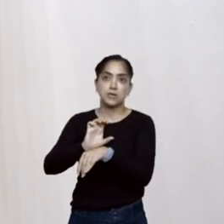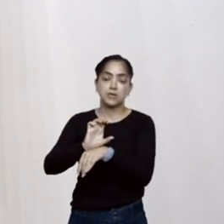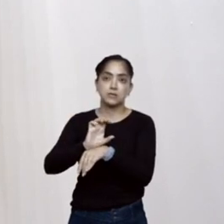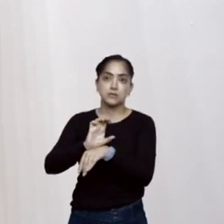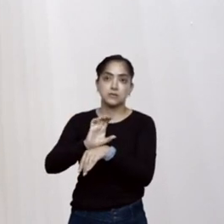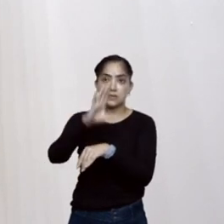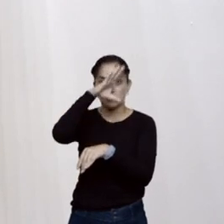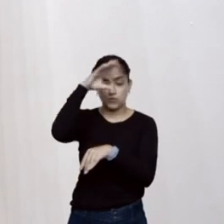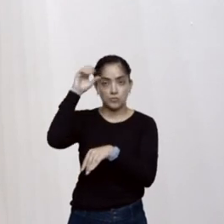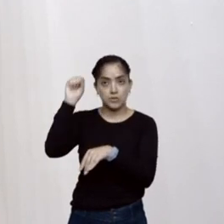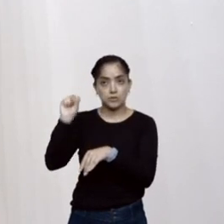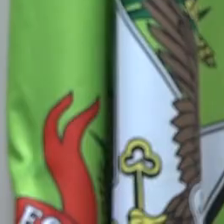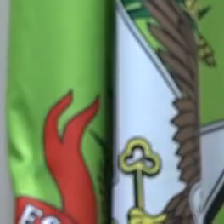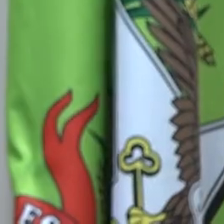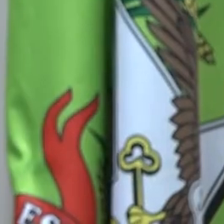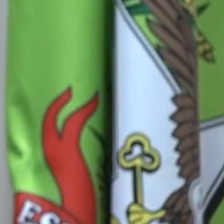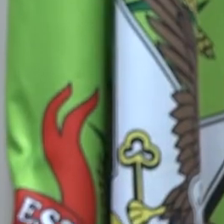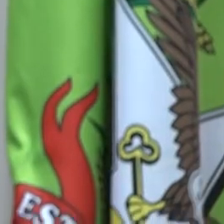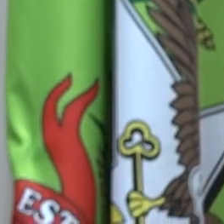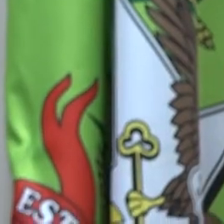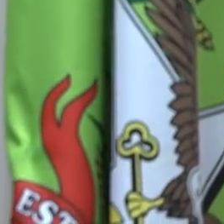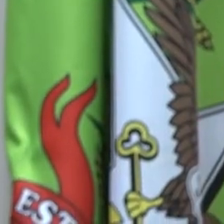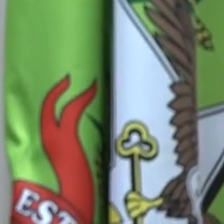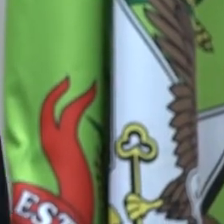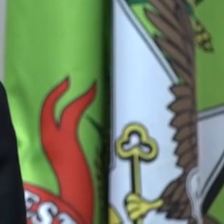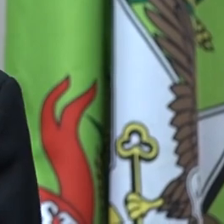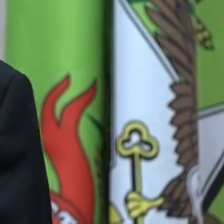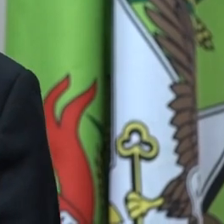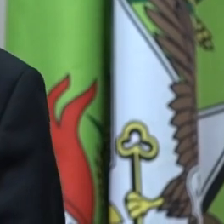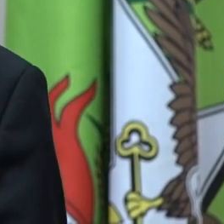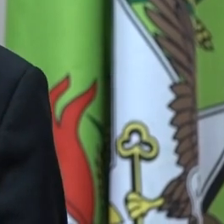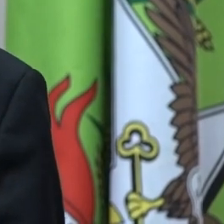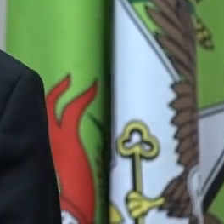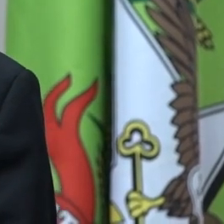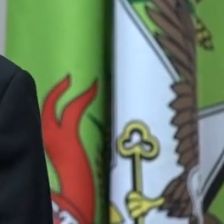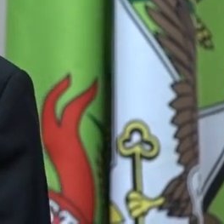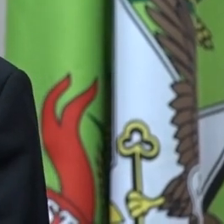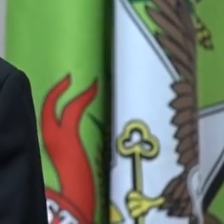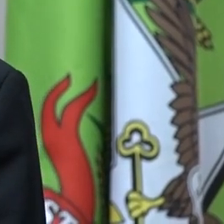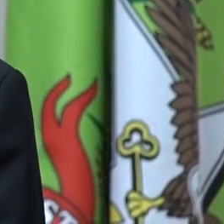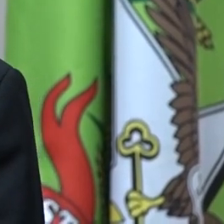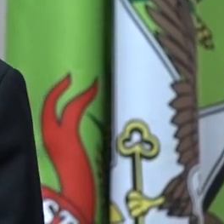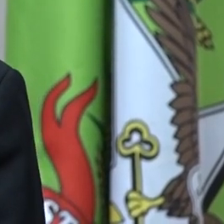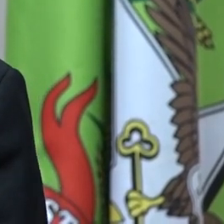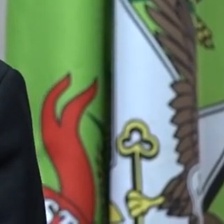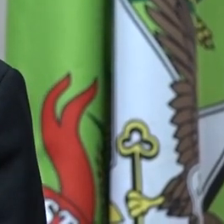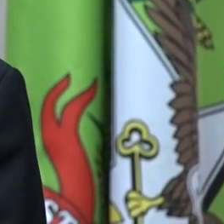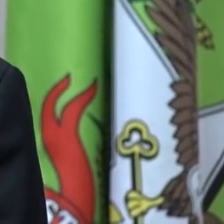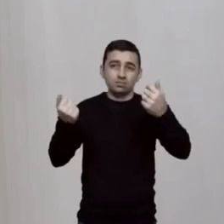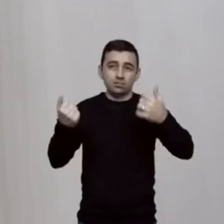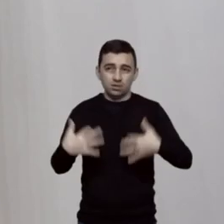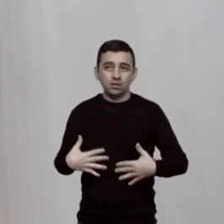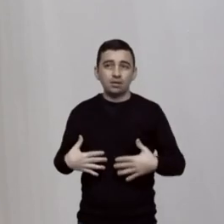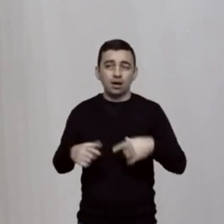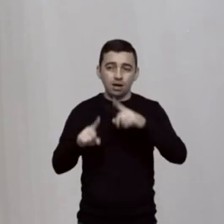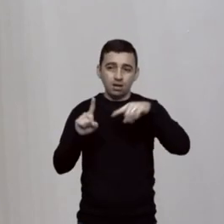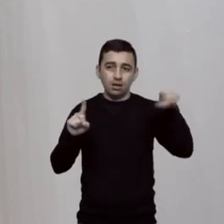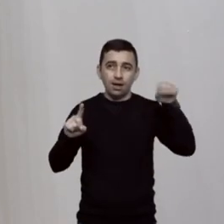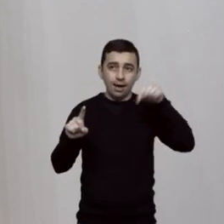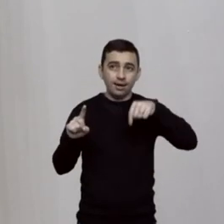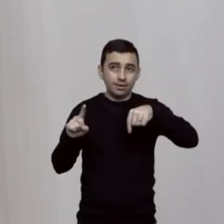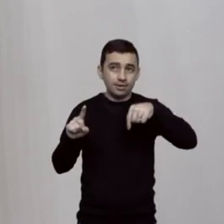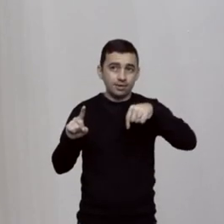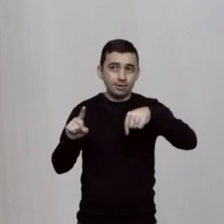Grosso do Sul Deputado Ismael dos Santos lembrou os números relacionados a casos de exploração são